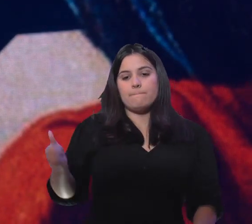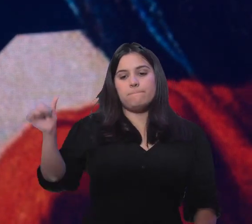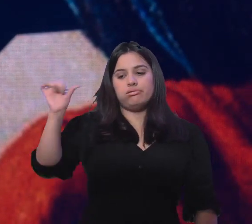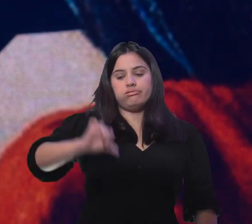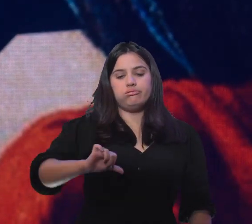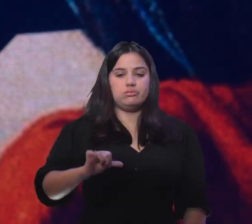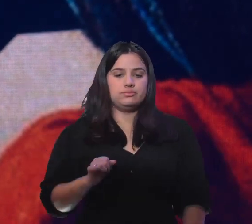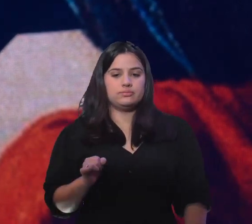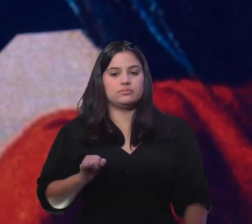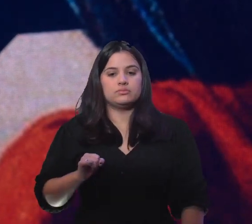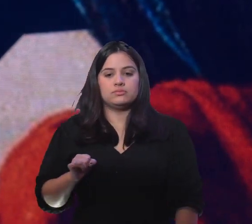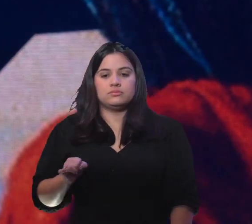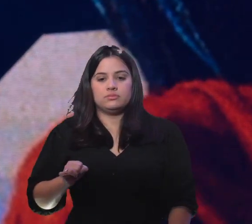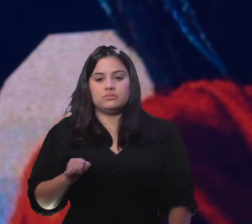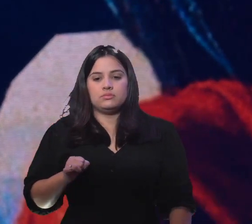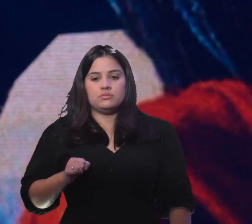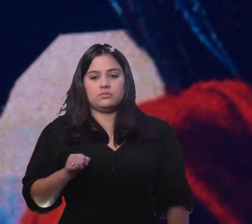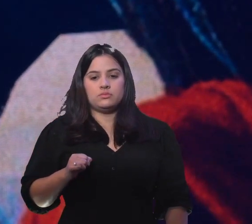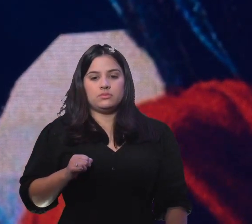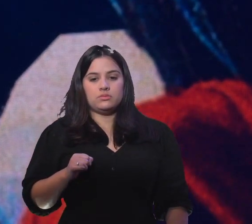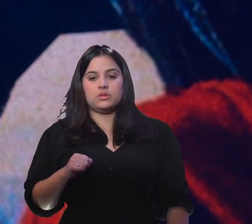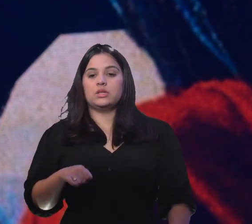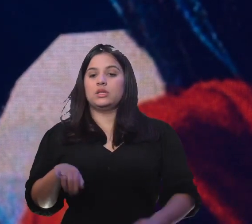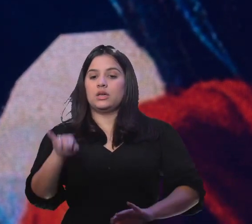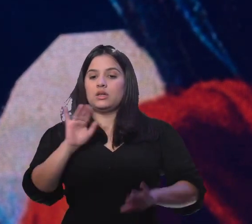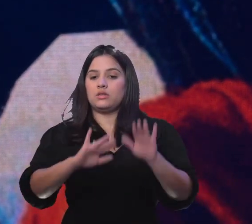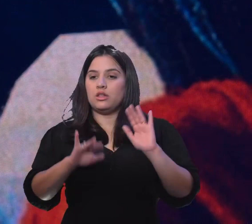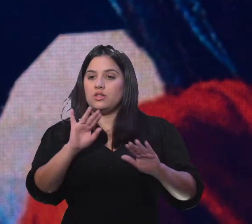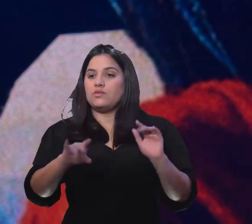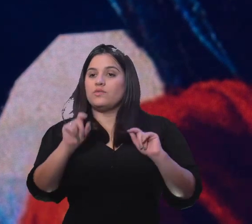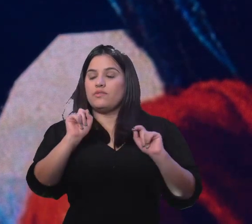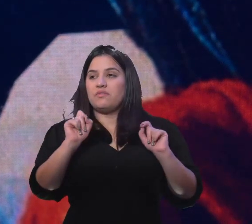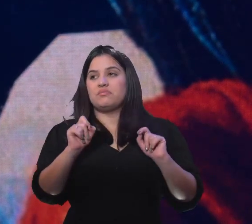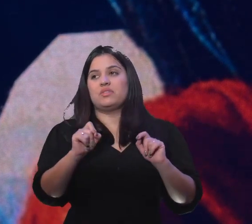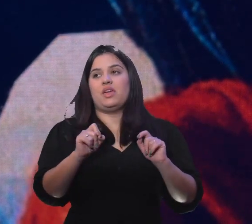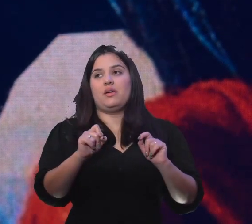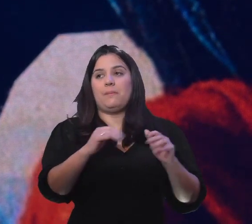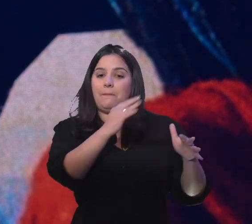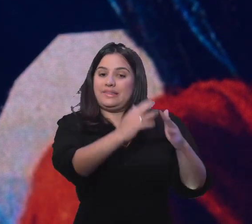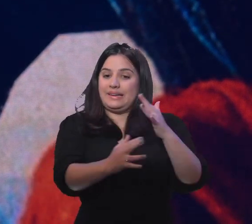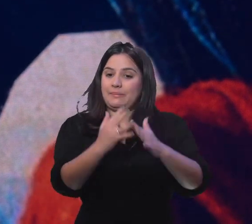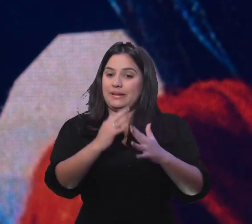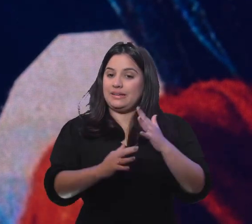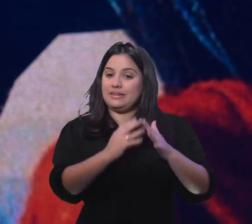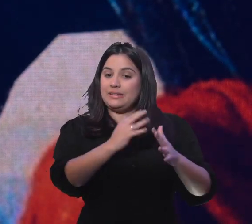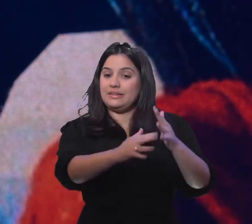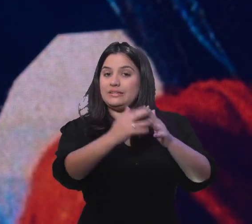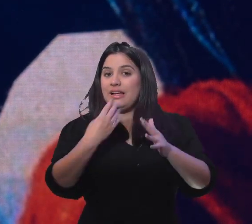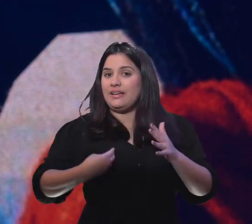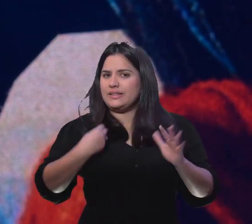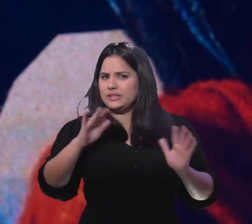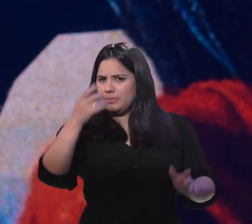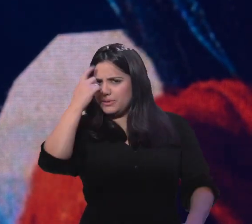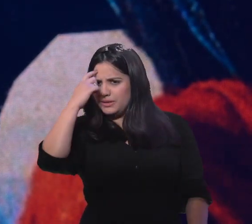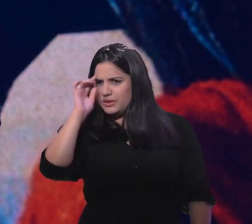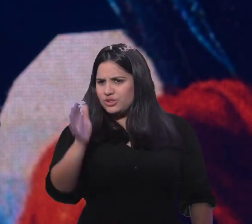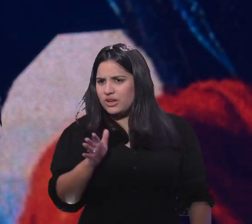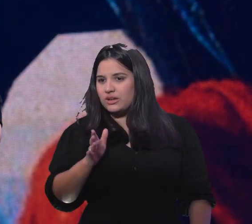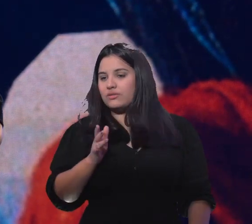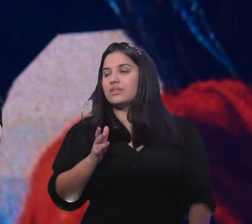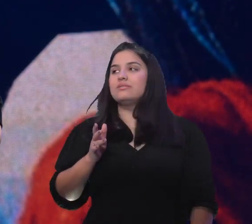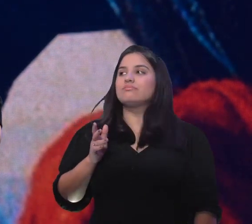de boa. E às vezes você vai estar sendo pedra de tropeço na vida dessas adolescentes, Rebeca. Já pensou nisso? Aí eu fiquei,